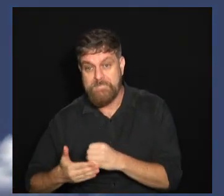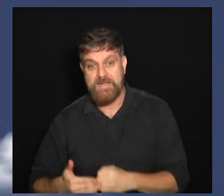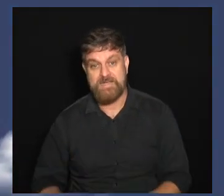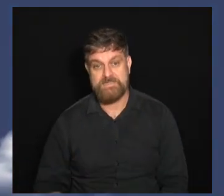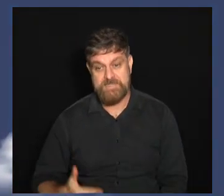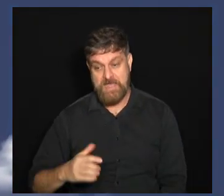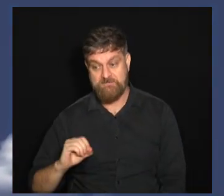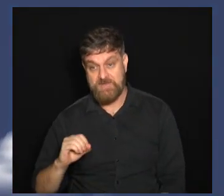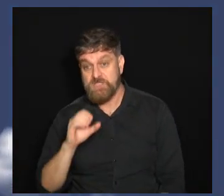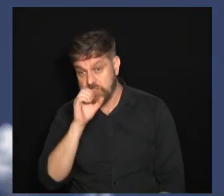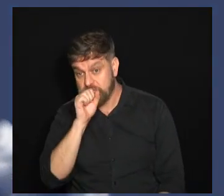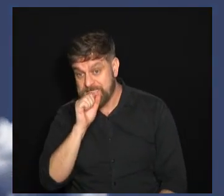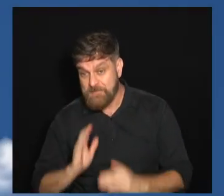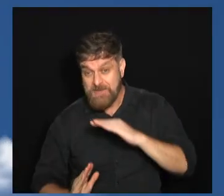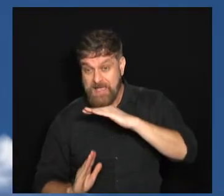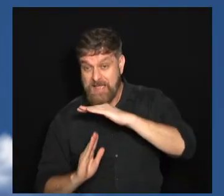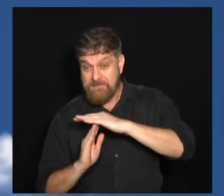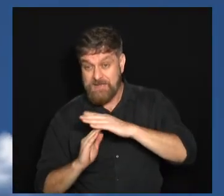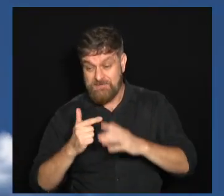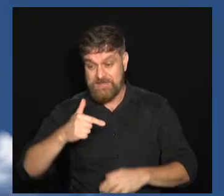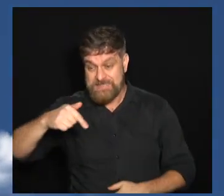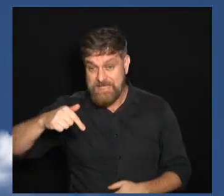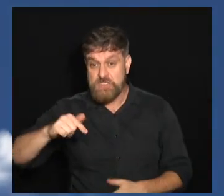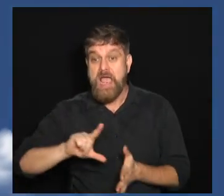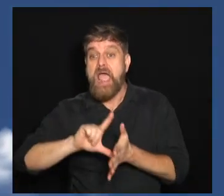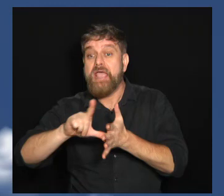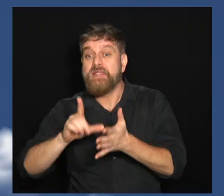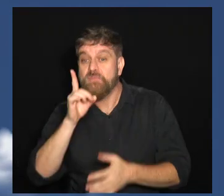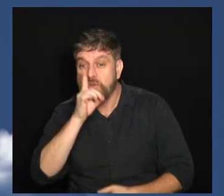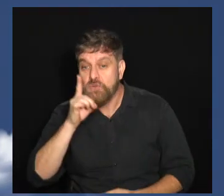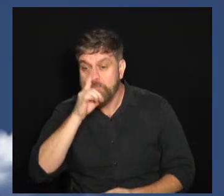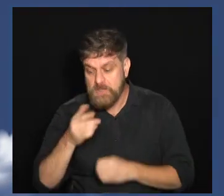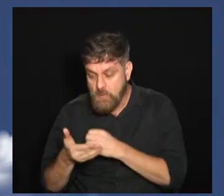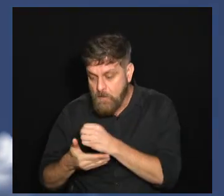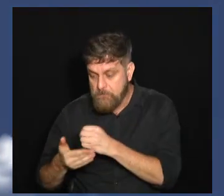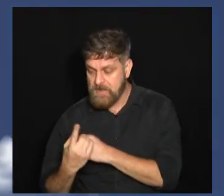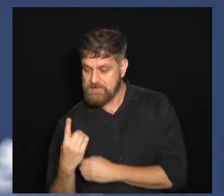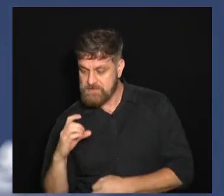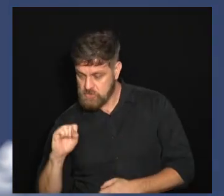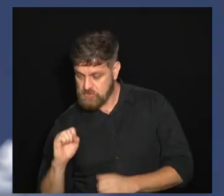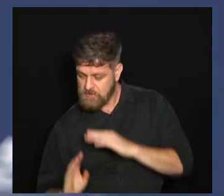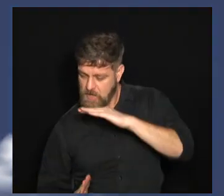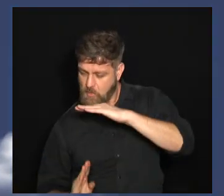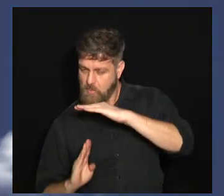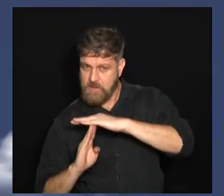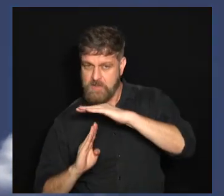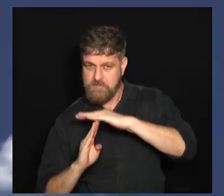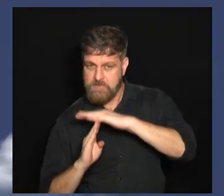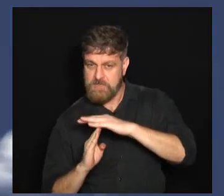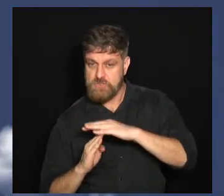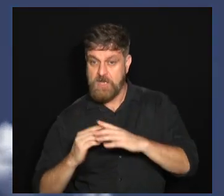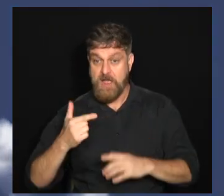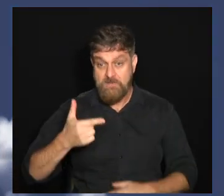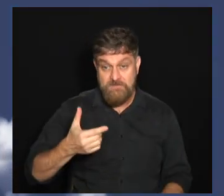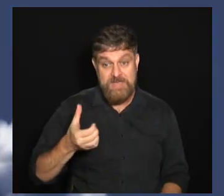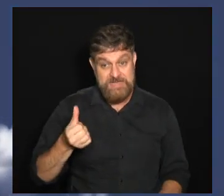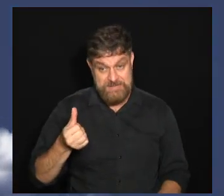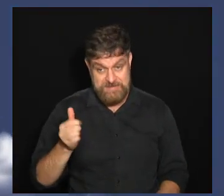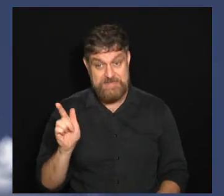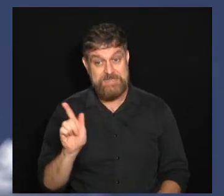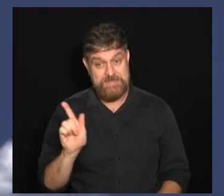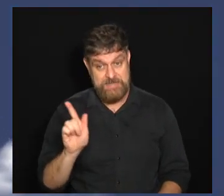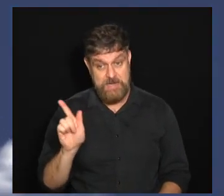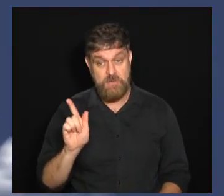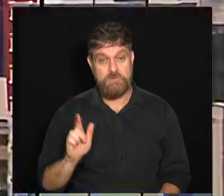máxima não passa dos 27. E no domingo, mínima de 18 e a máxima não passa dos